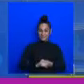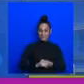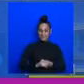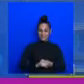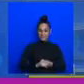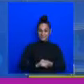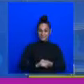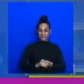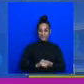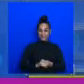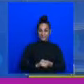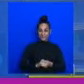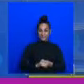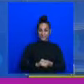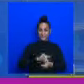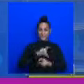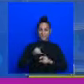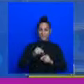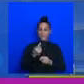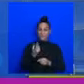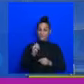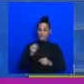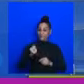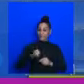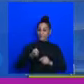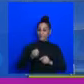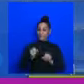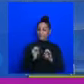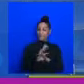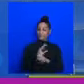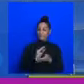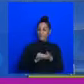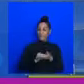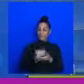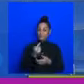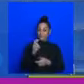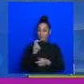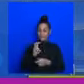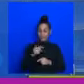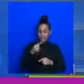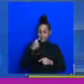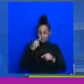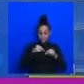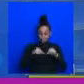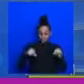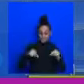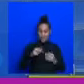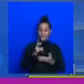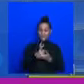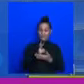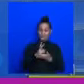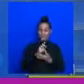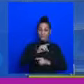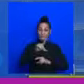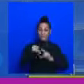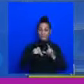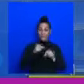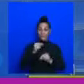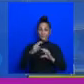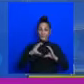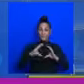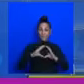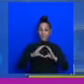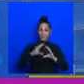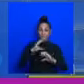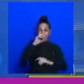19. Foram sorteados 10 números. Faltam 5. Vamos seguir sorteando.